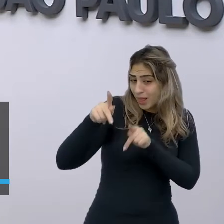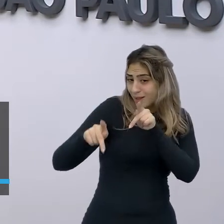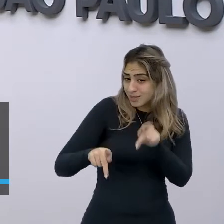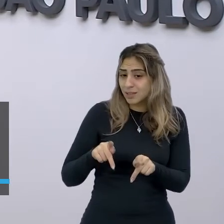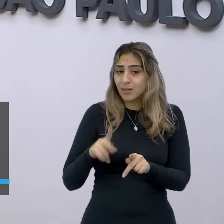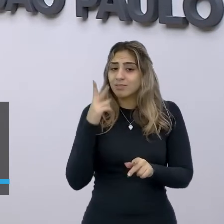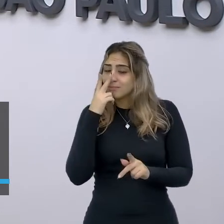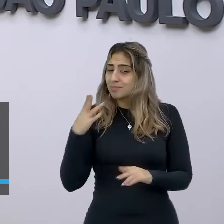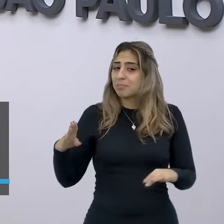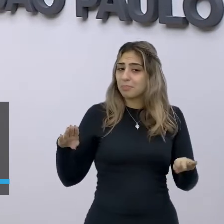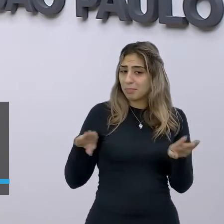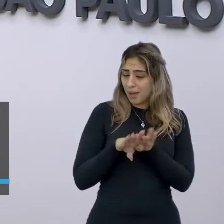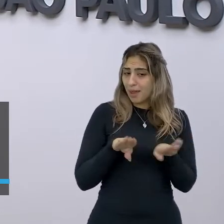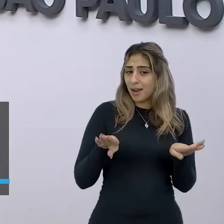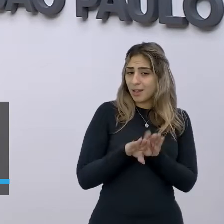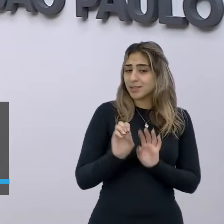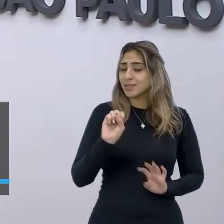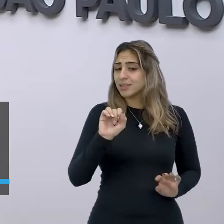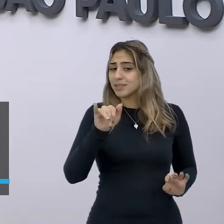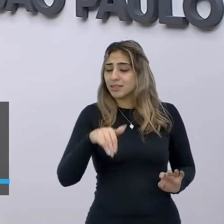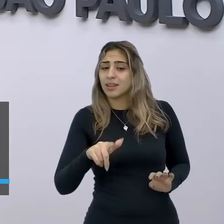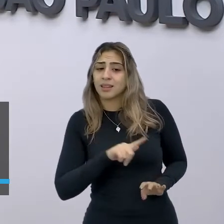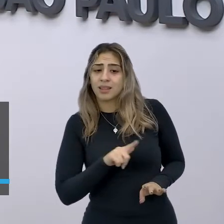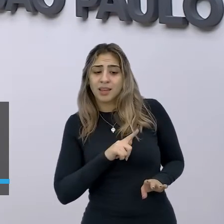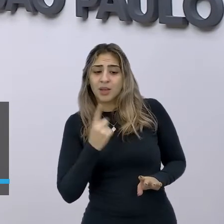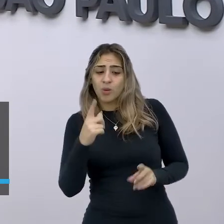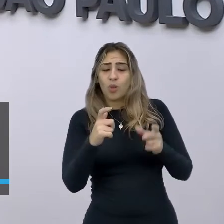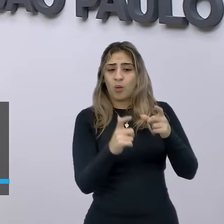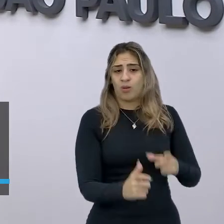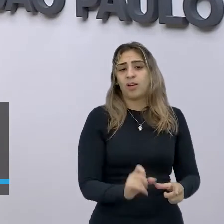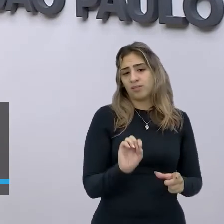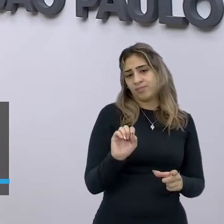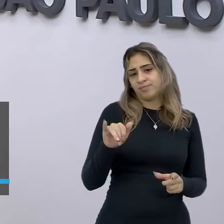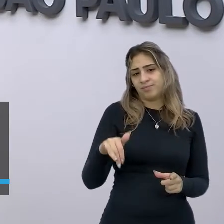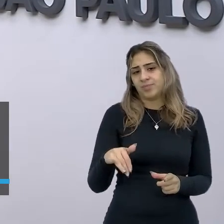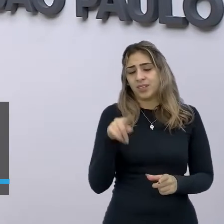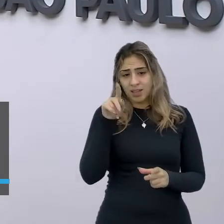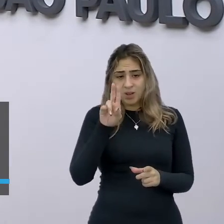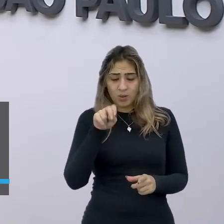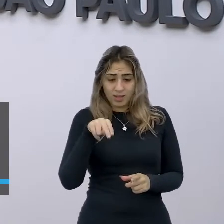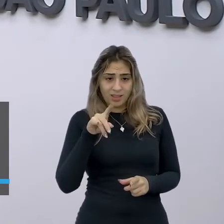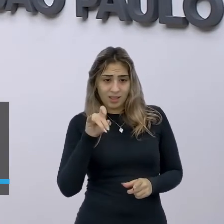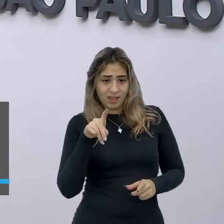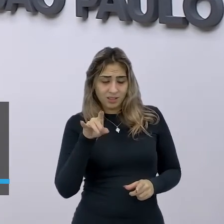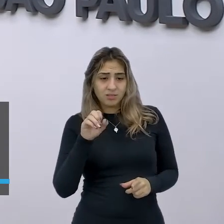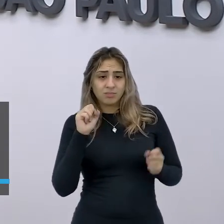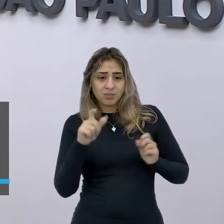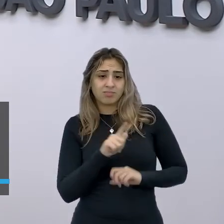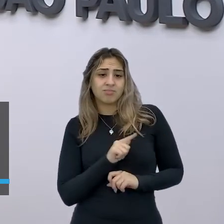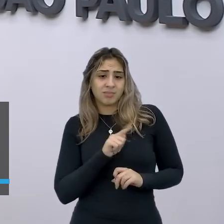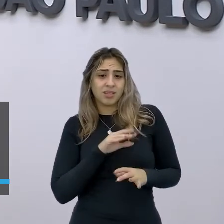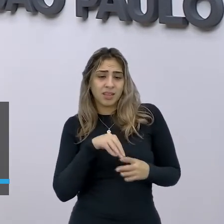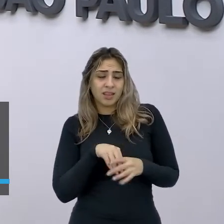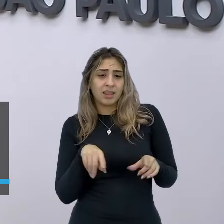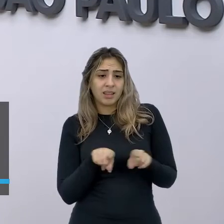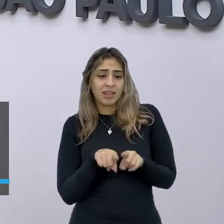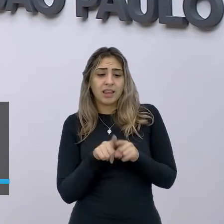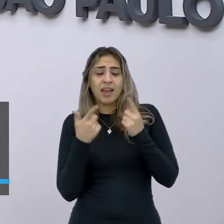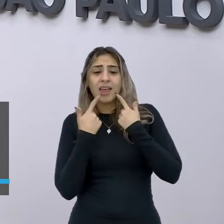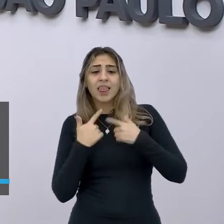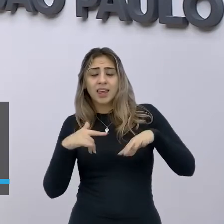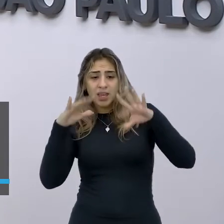que parece ter uma certa unidade, né? E essa unidade pode se dar também por causa da